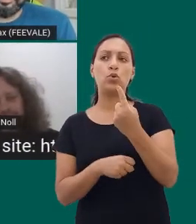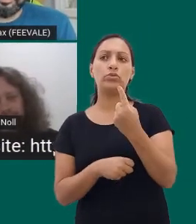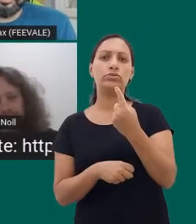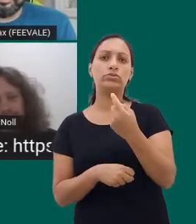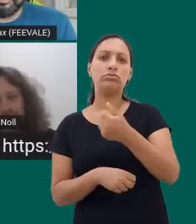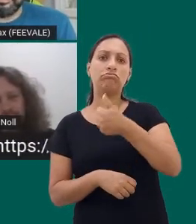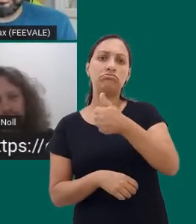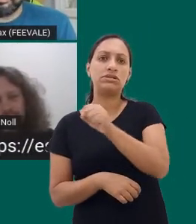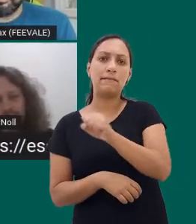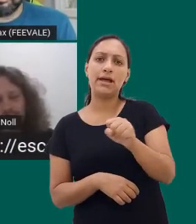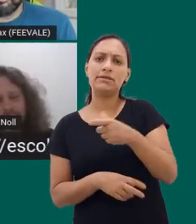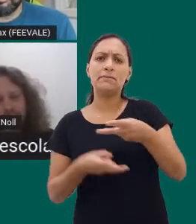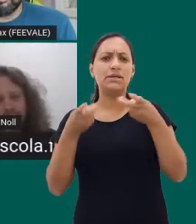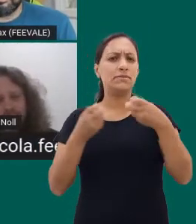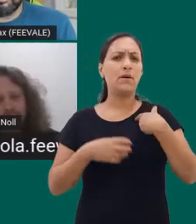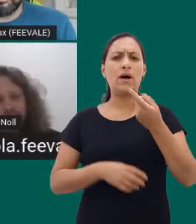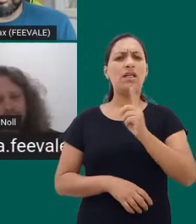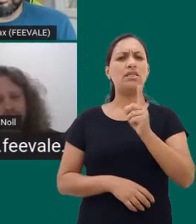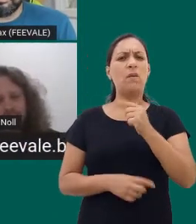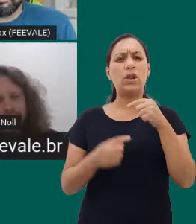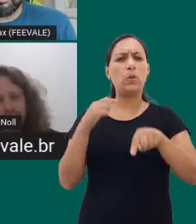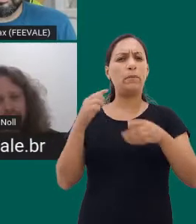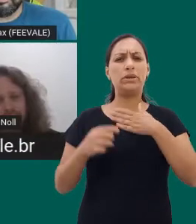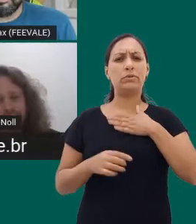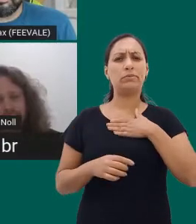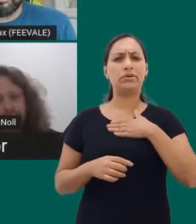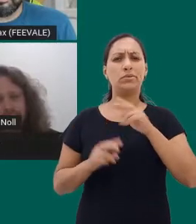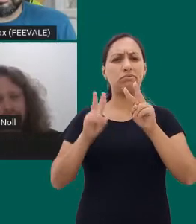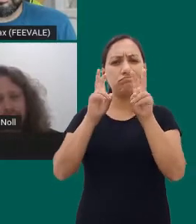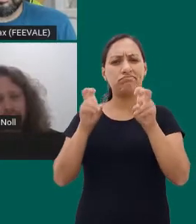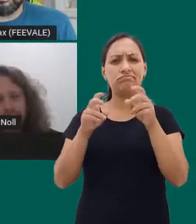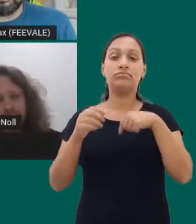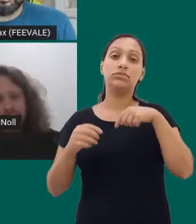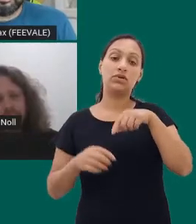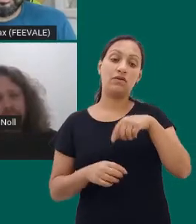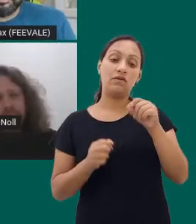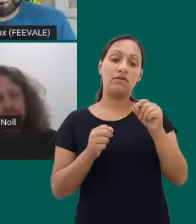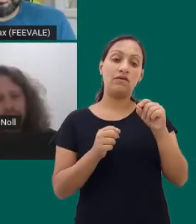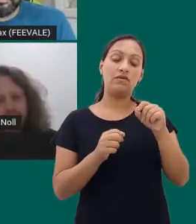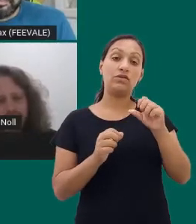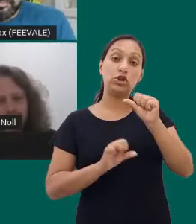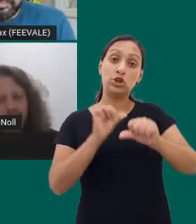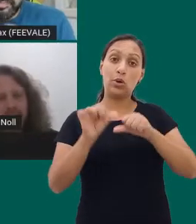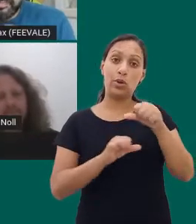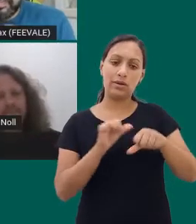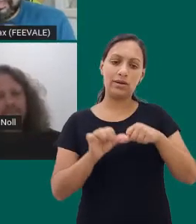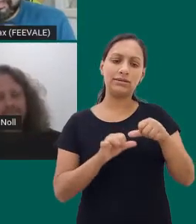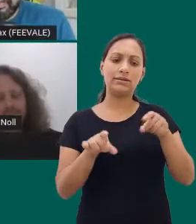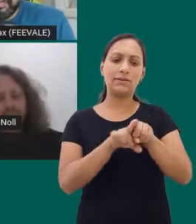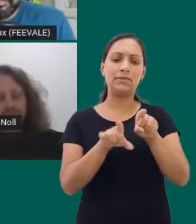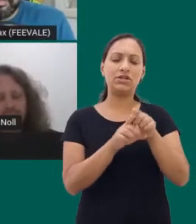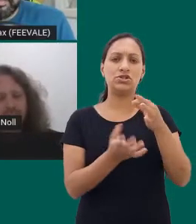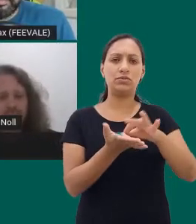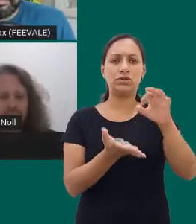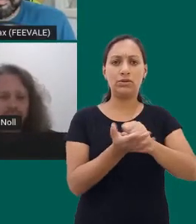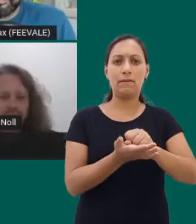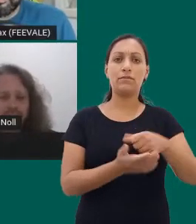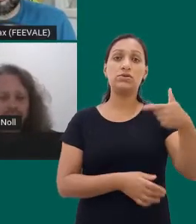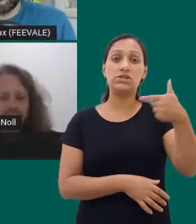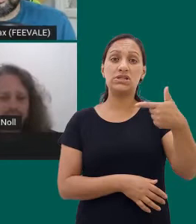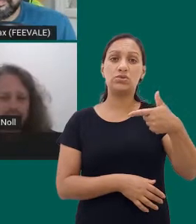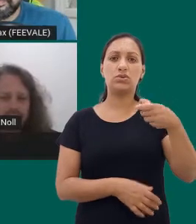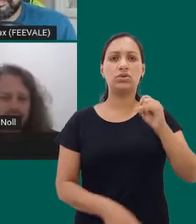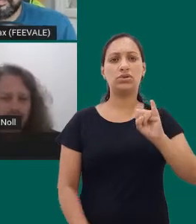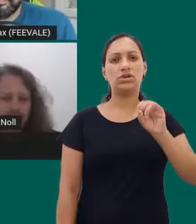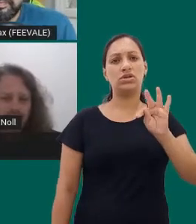ele percebeu que não era isso, ele quer trocar o do segundo semestre, ele vai ter um tempo ali possível que faça essa troca de matrícula para o segundo itinerário, e a